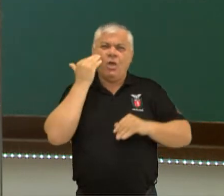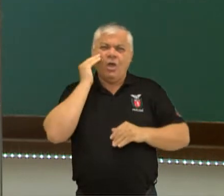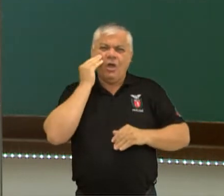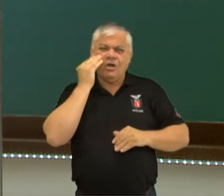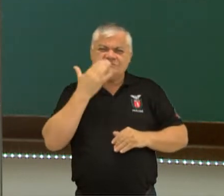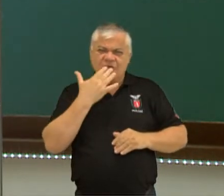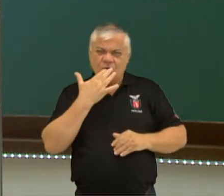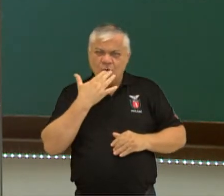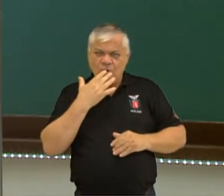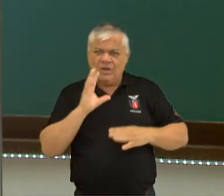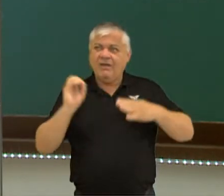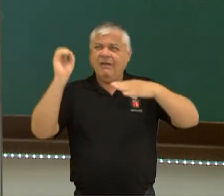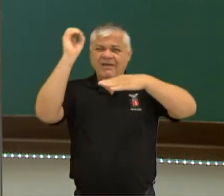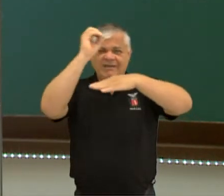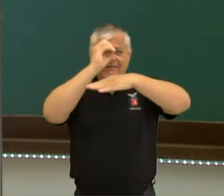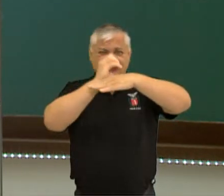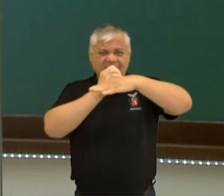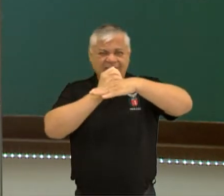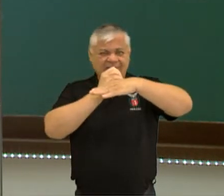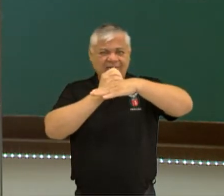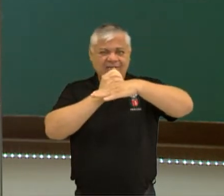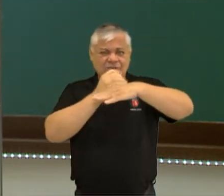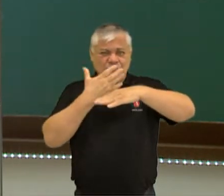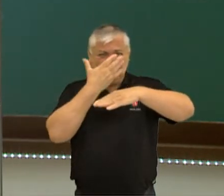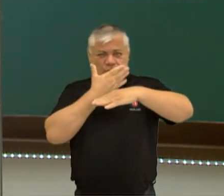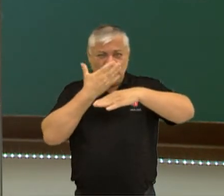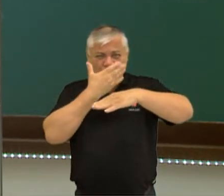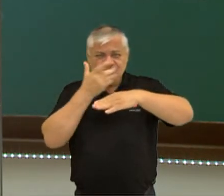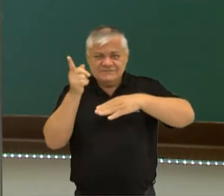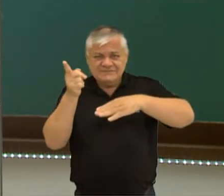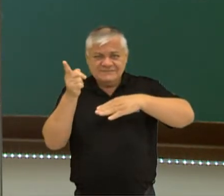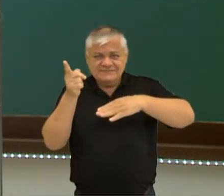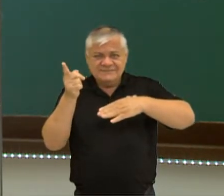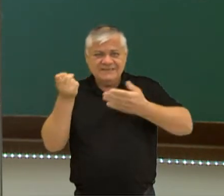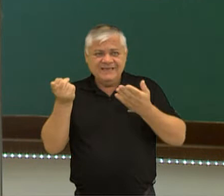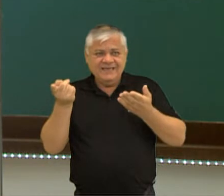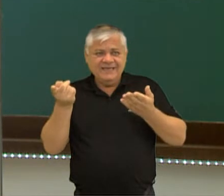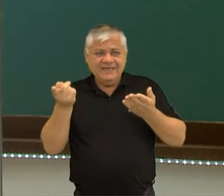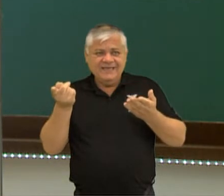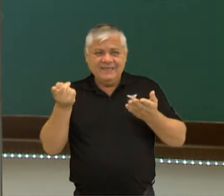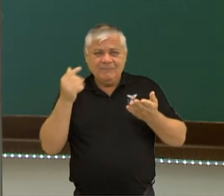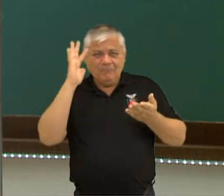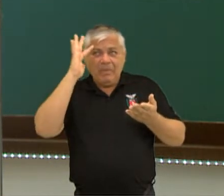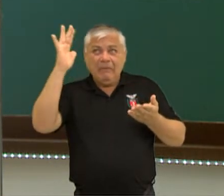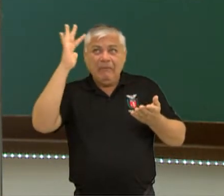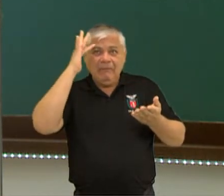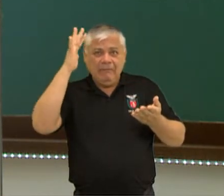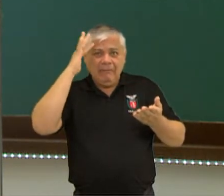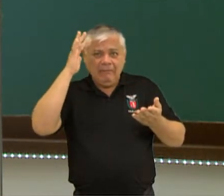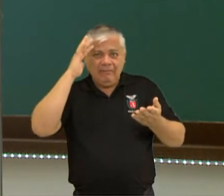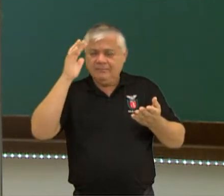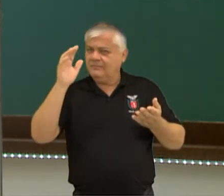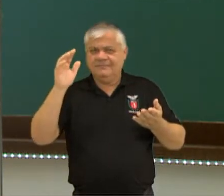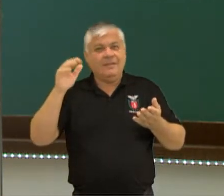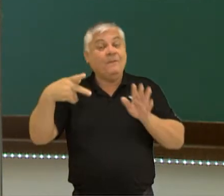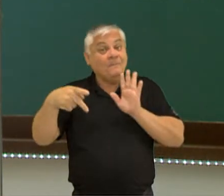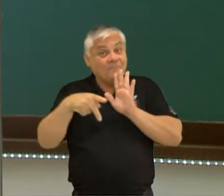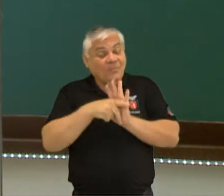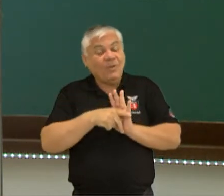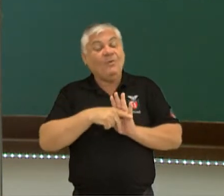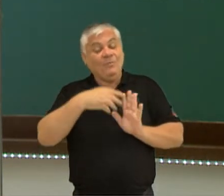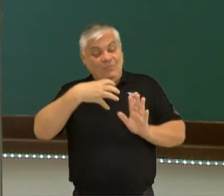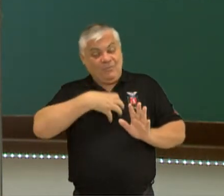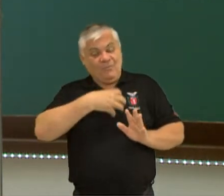A tarde é uma parte do dia, mas a ela foi atribuída o quê? A atitude de pensar, a ação de